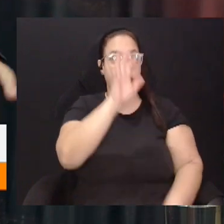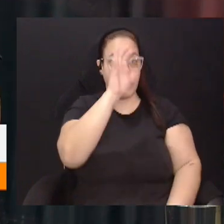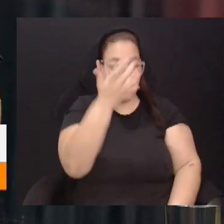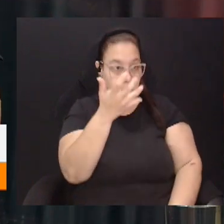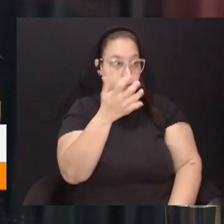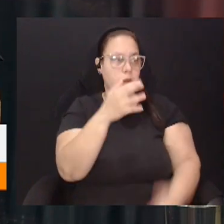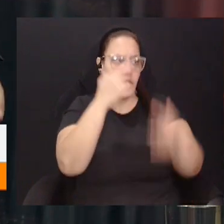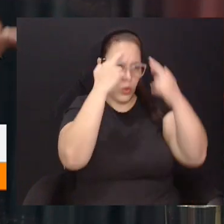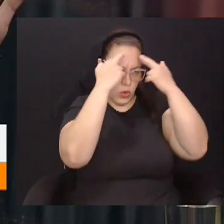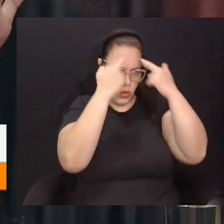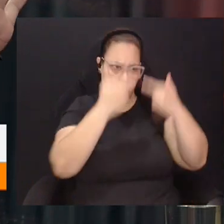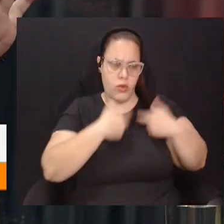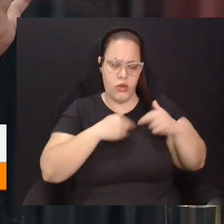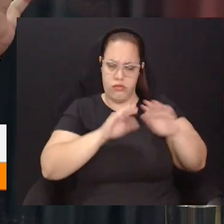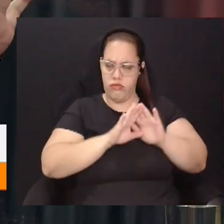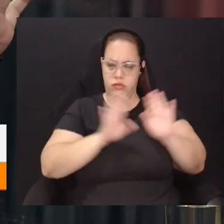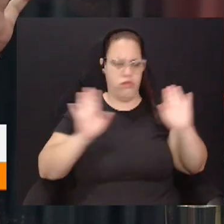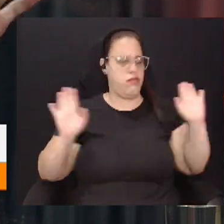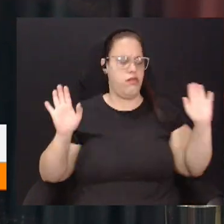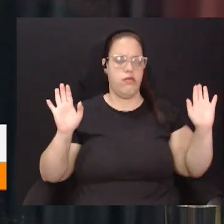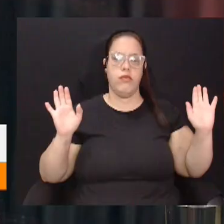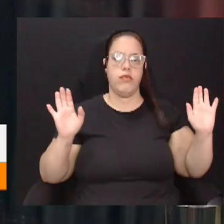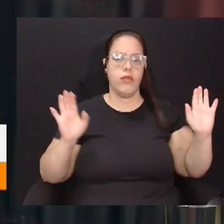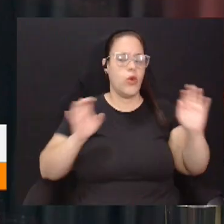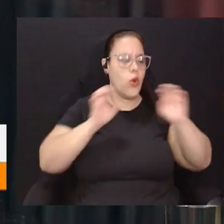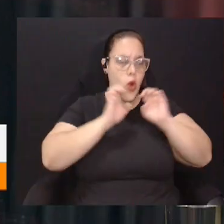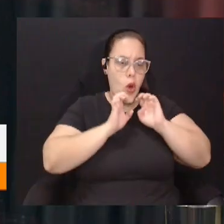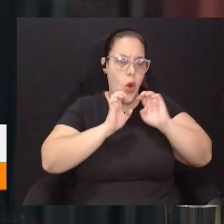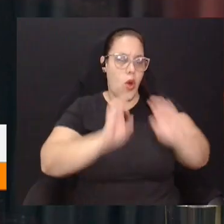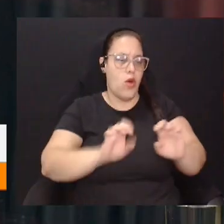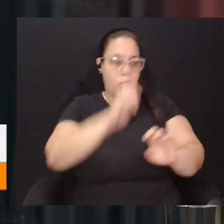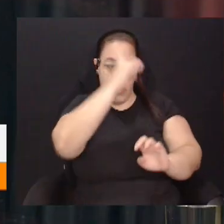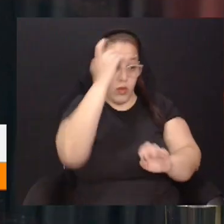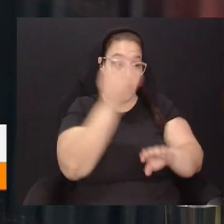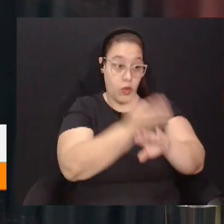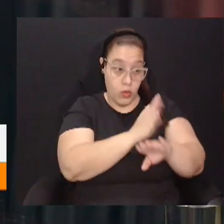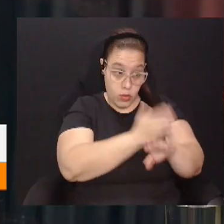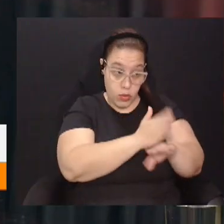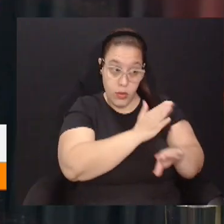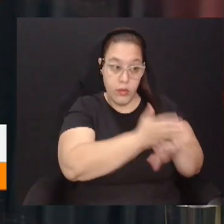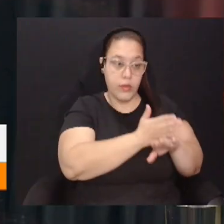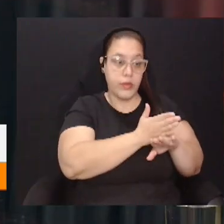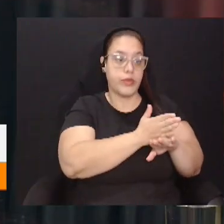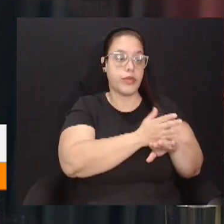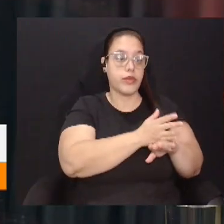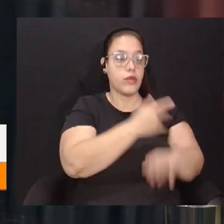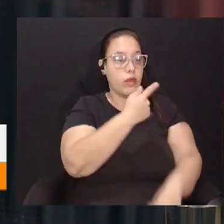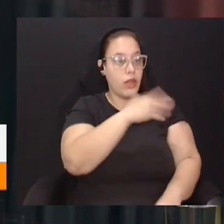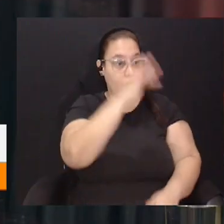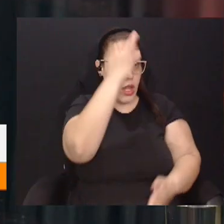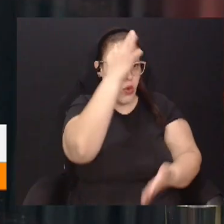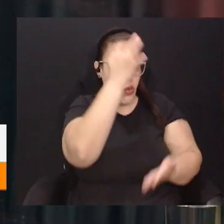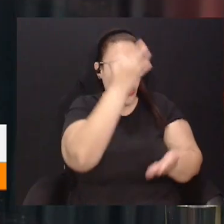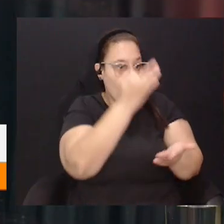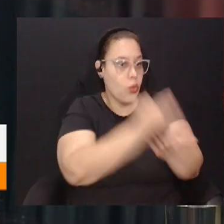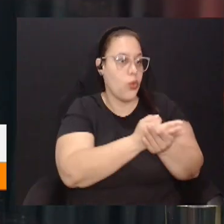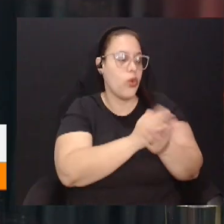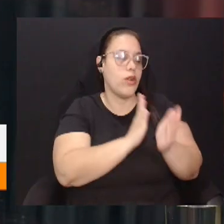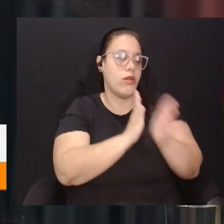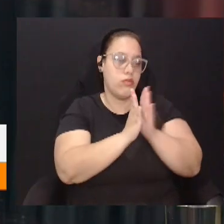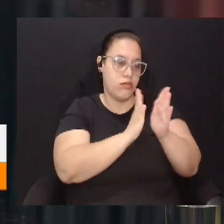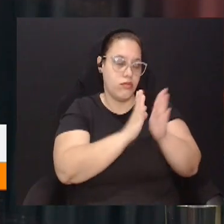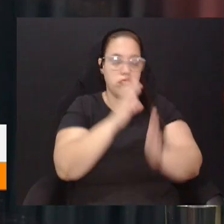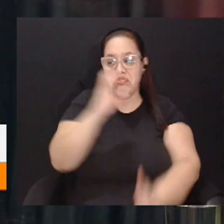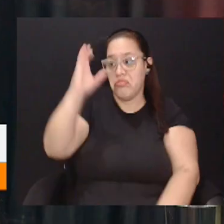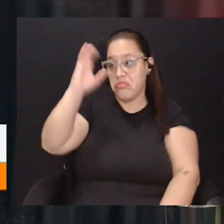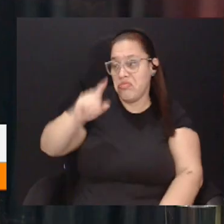né, ou seja, os evangélicos praticam, né, a sua crença neste período, os católicos também,